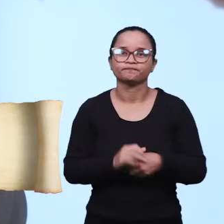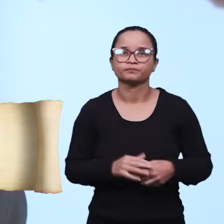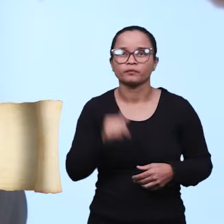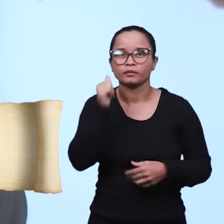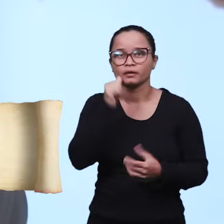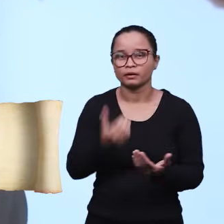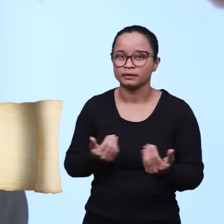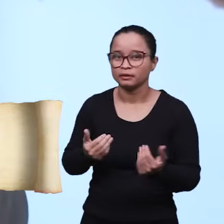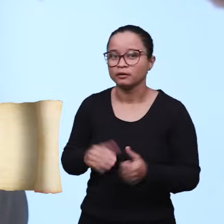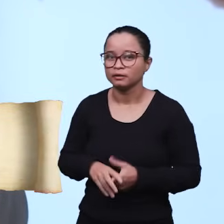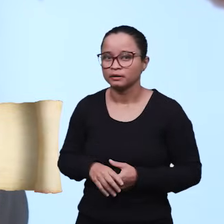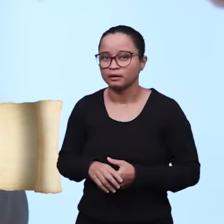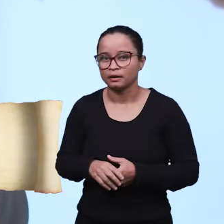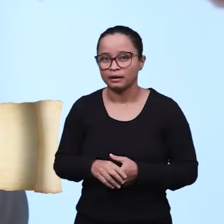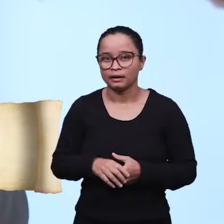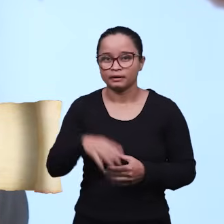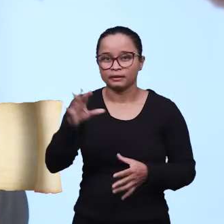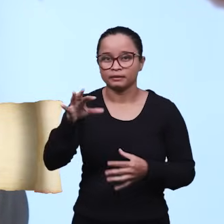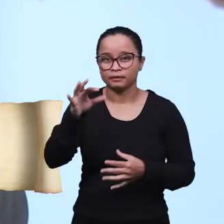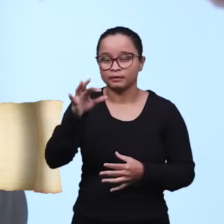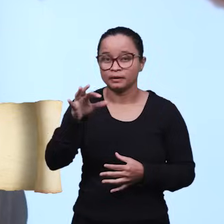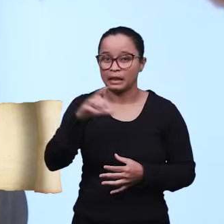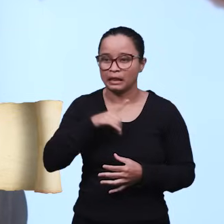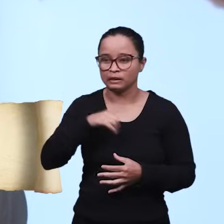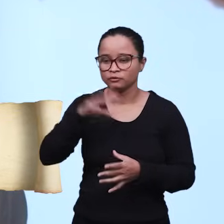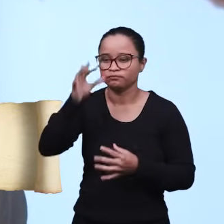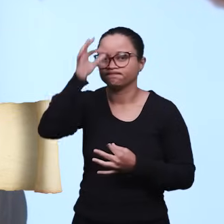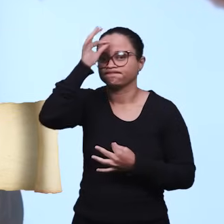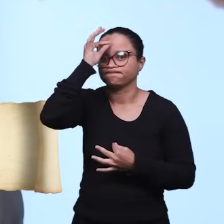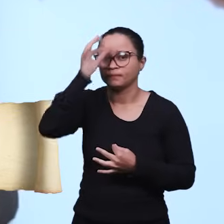jovem com o espírito de adivinhação.